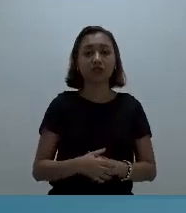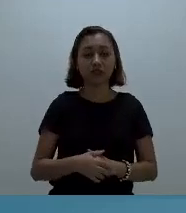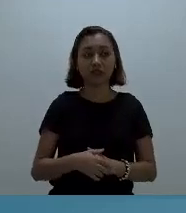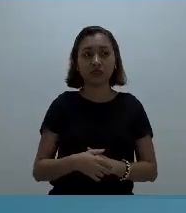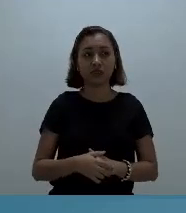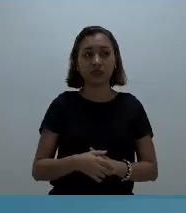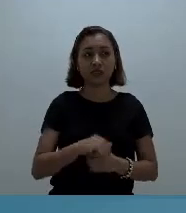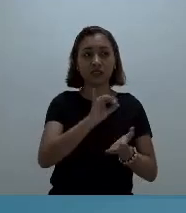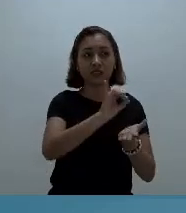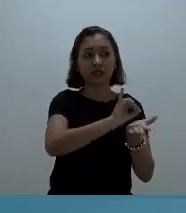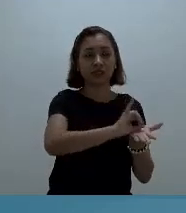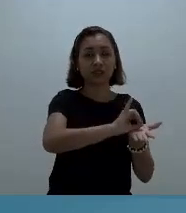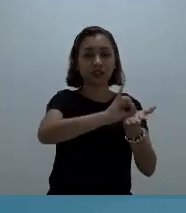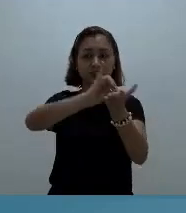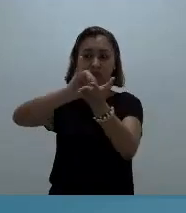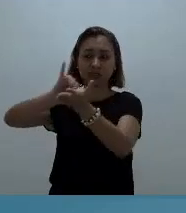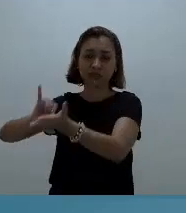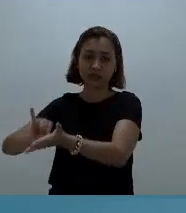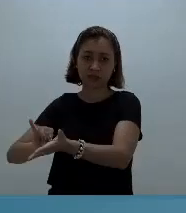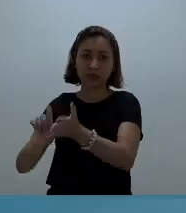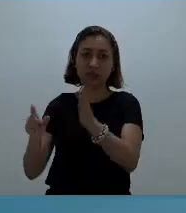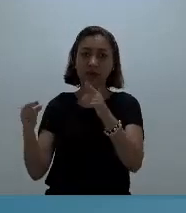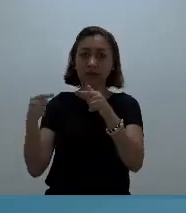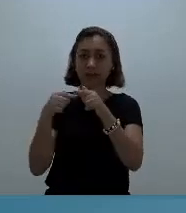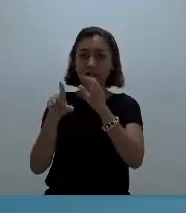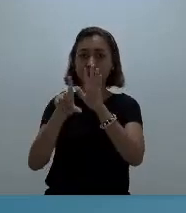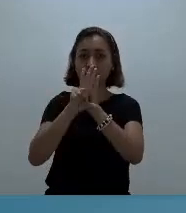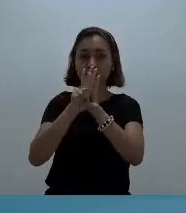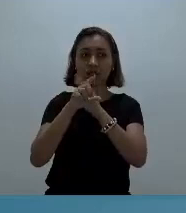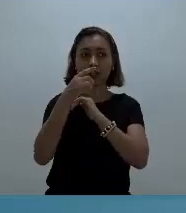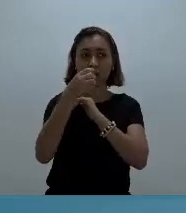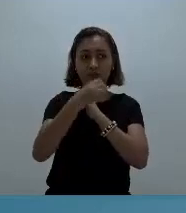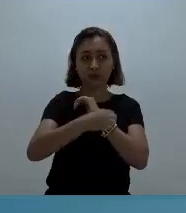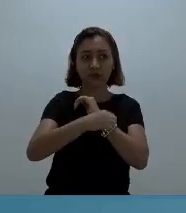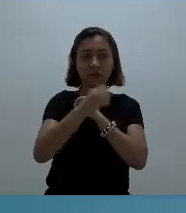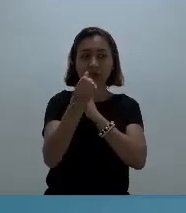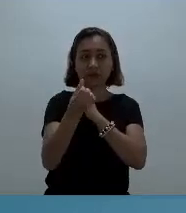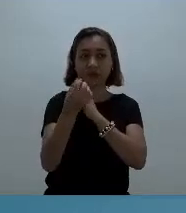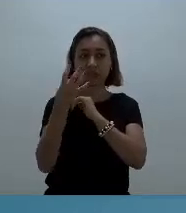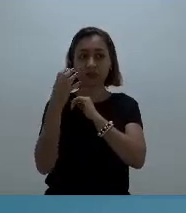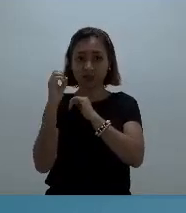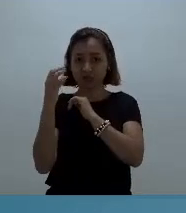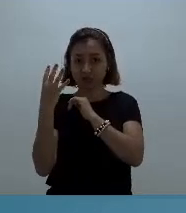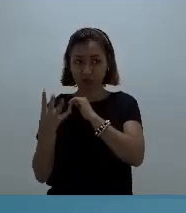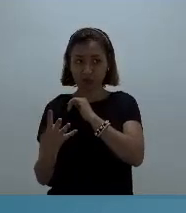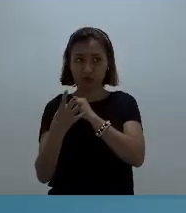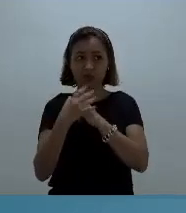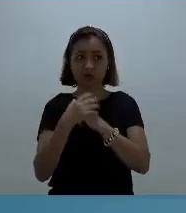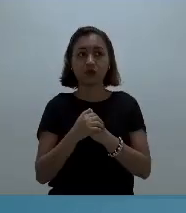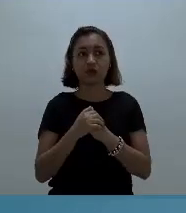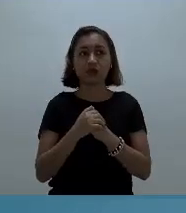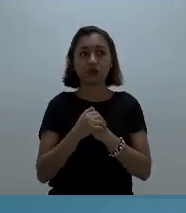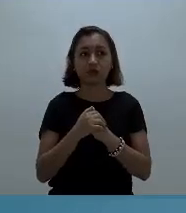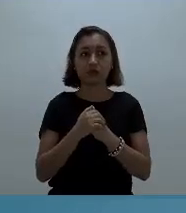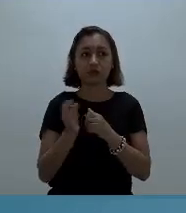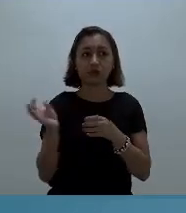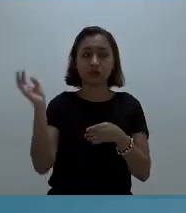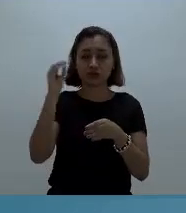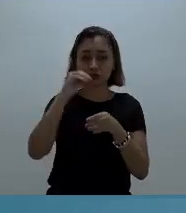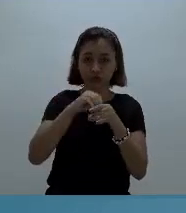a Lei 9.754, considerando a indicação da possibilidade da implementação do